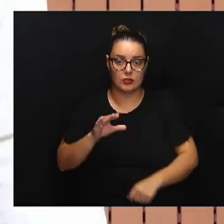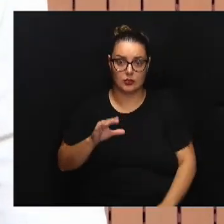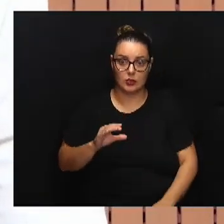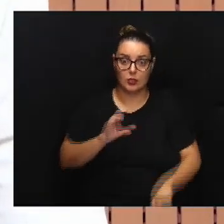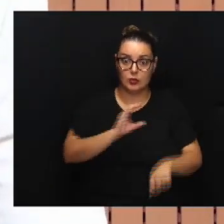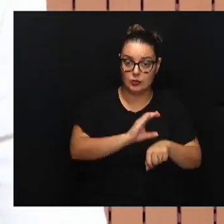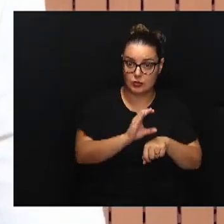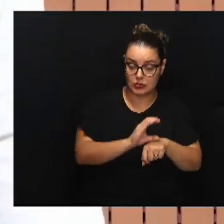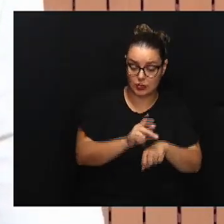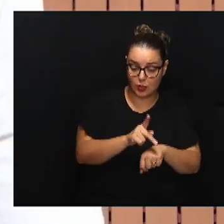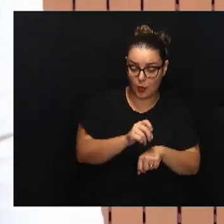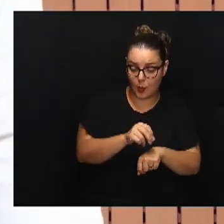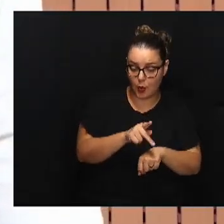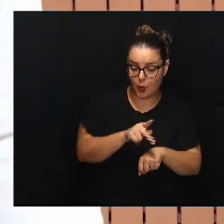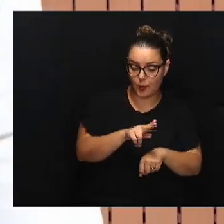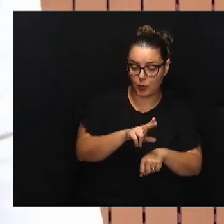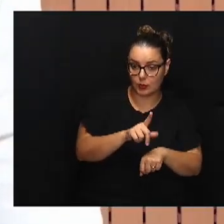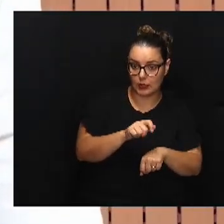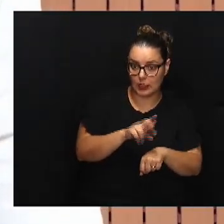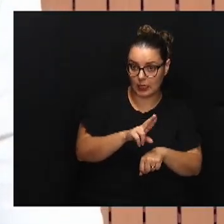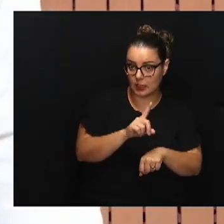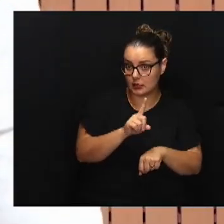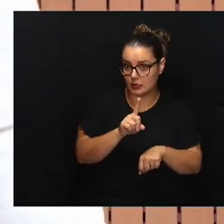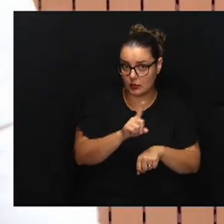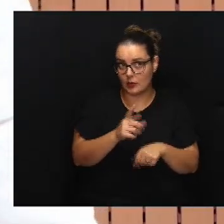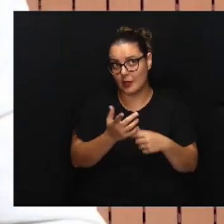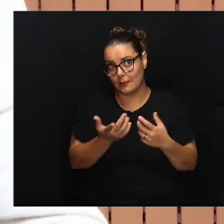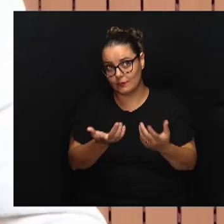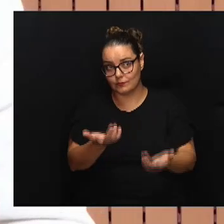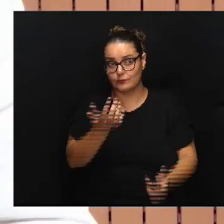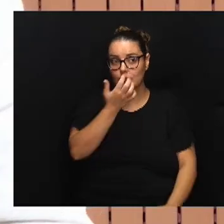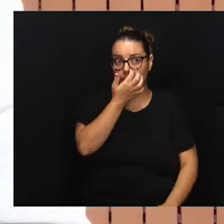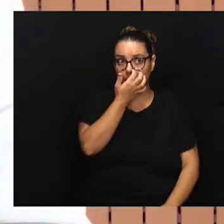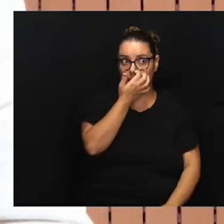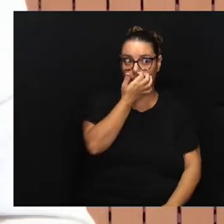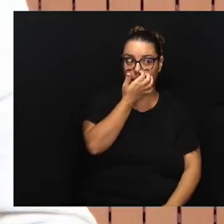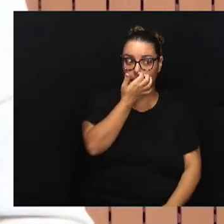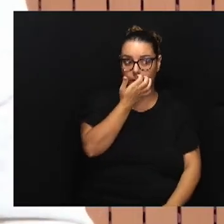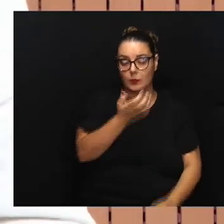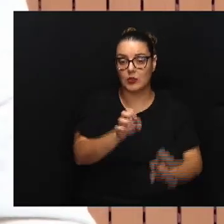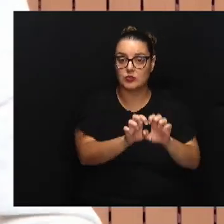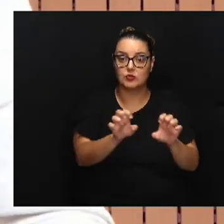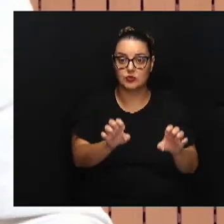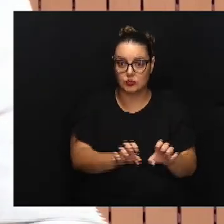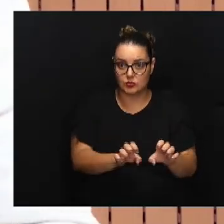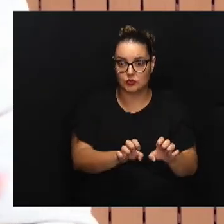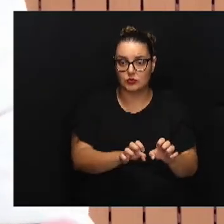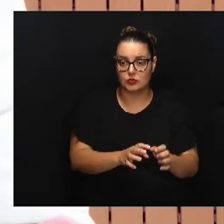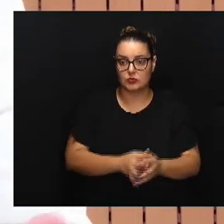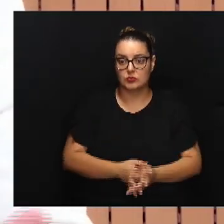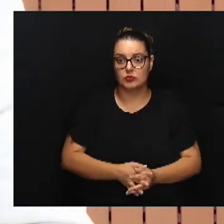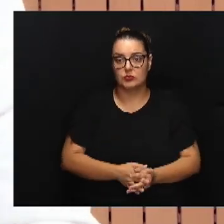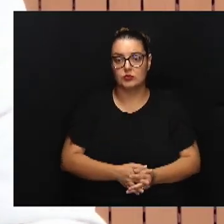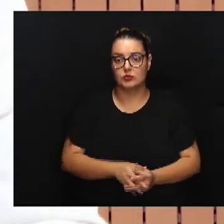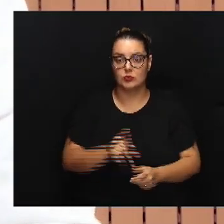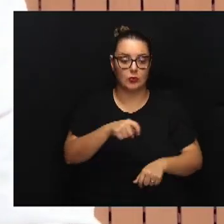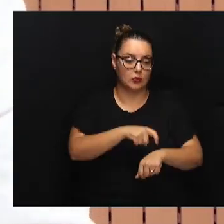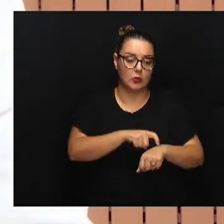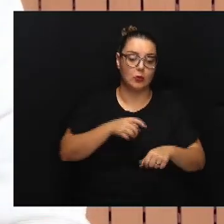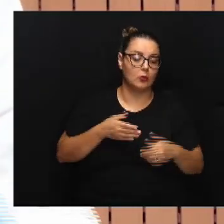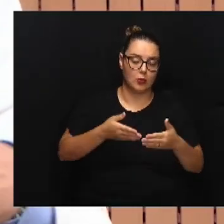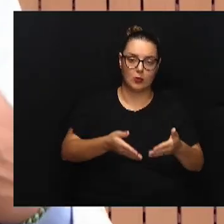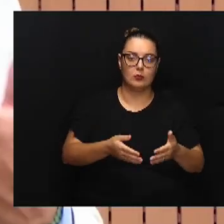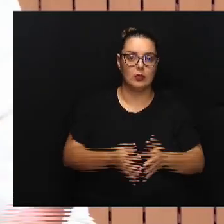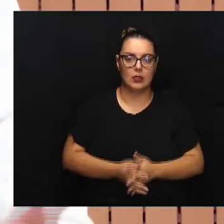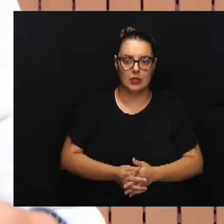popular não é digamos, uma estrutura não é uma etapa,